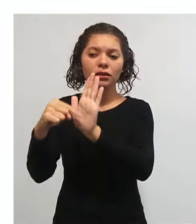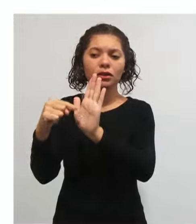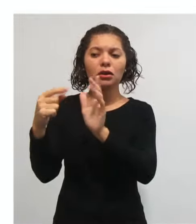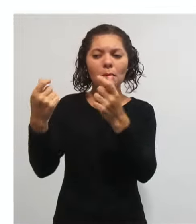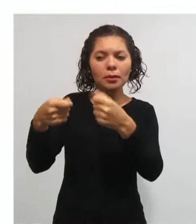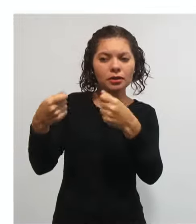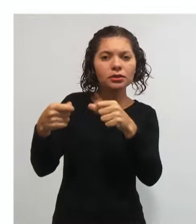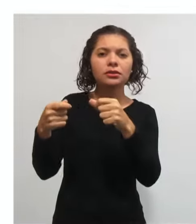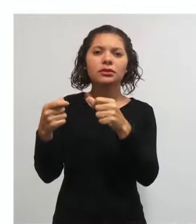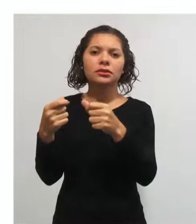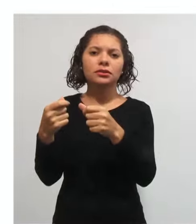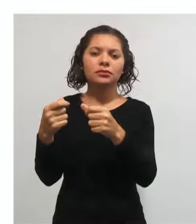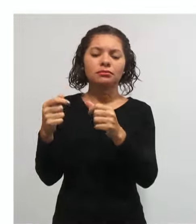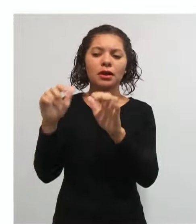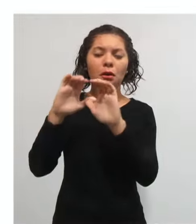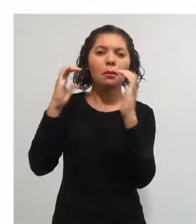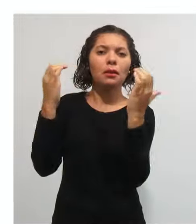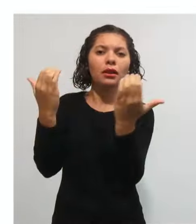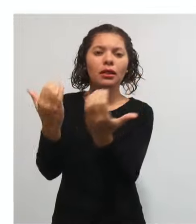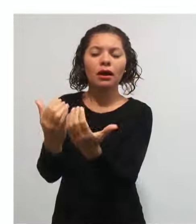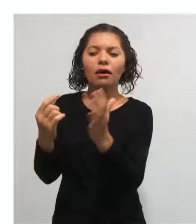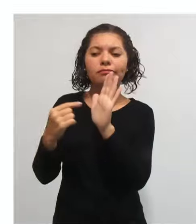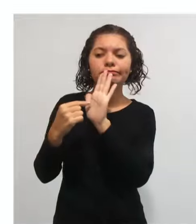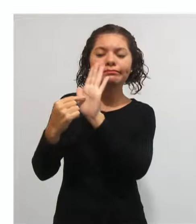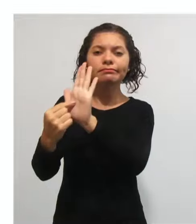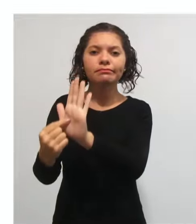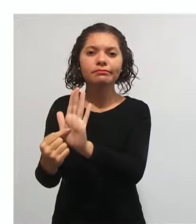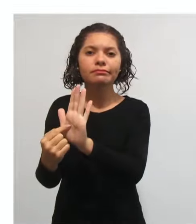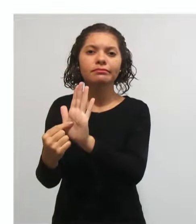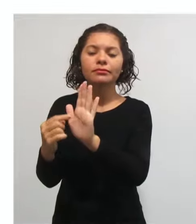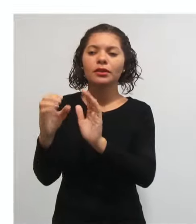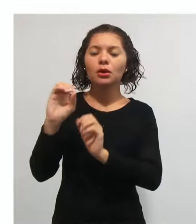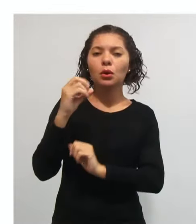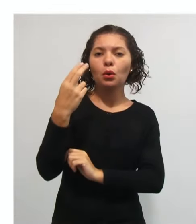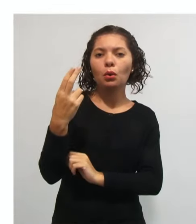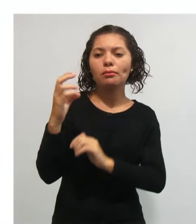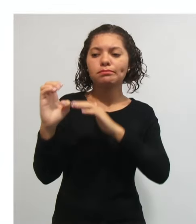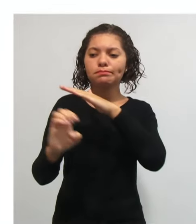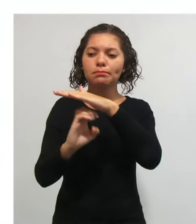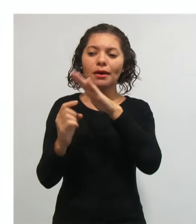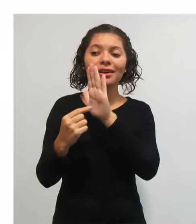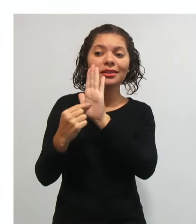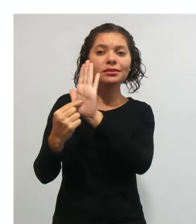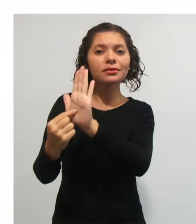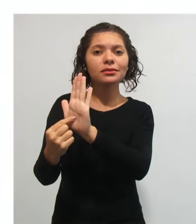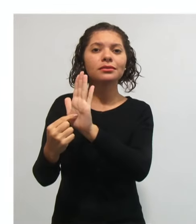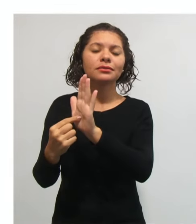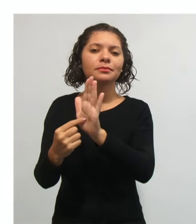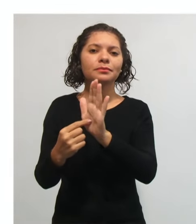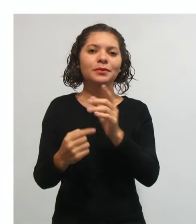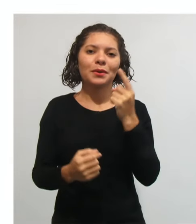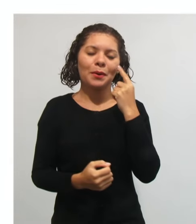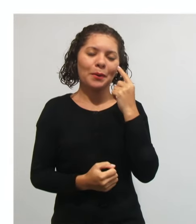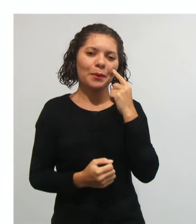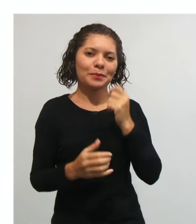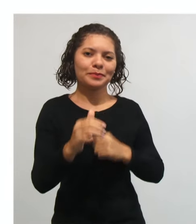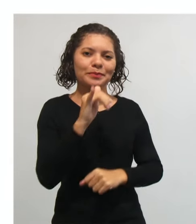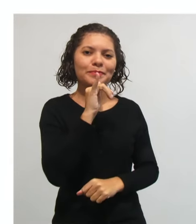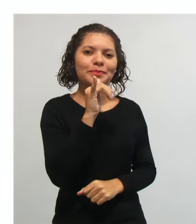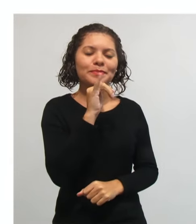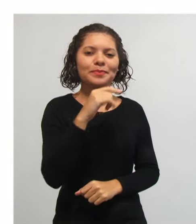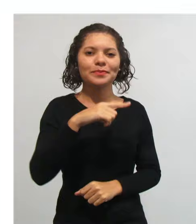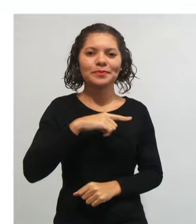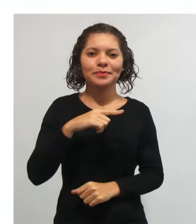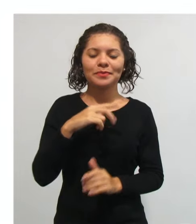pessoa para a comunidade ou ainda para uma empresa e olha só alguns exemplos que eu trouxe para você e